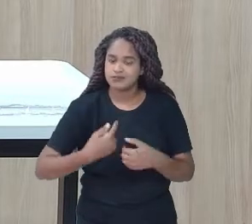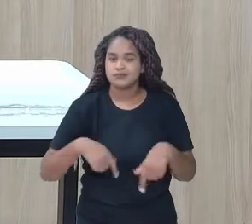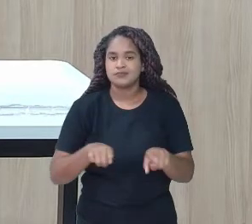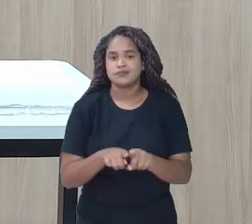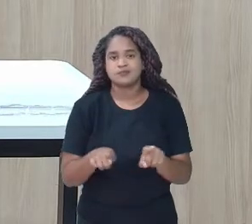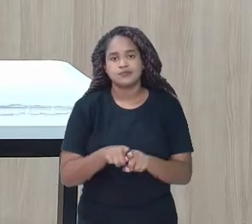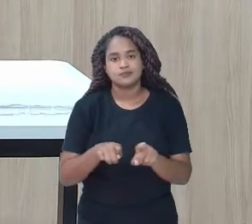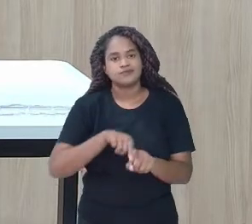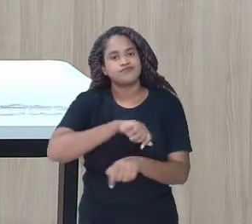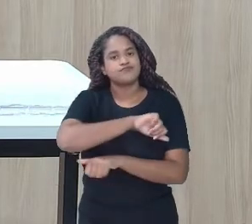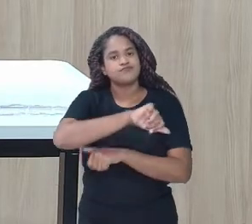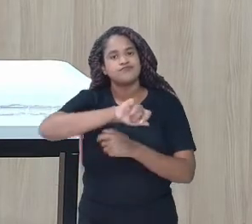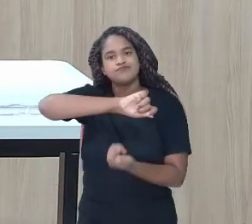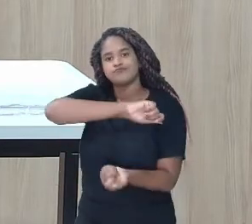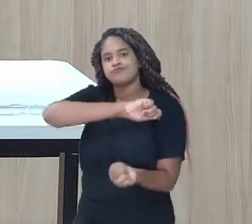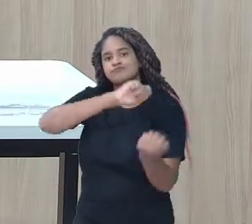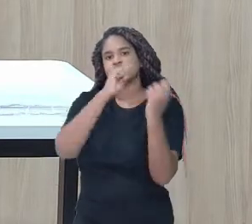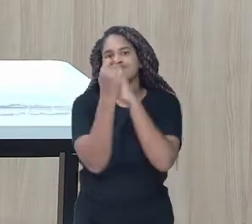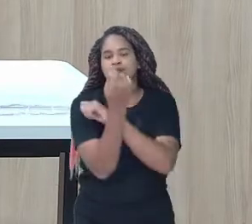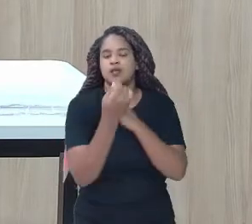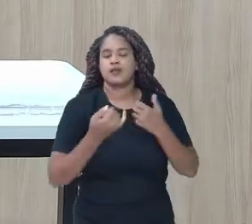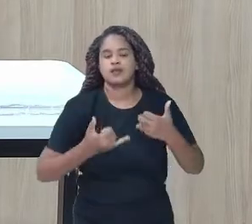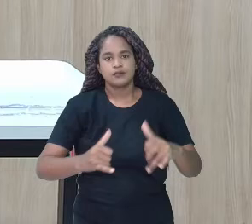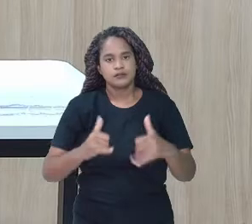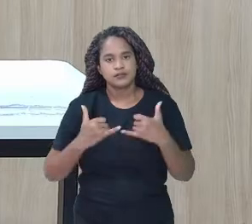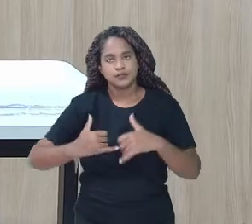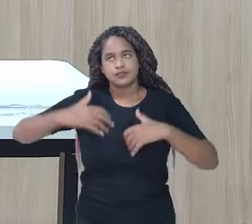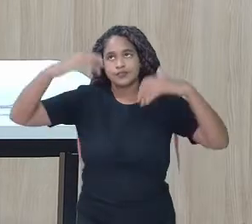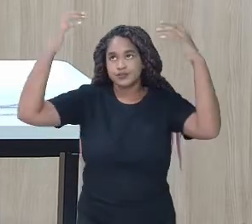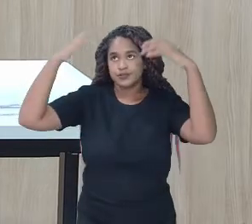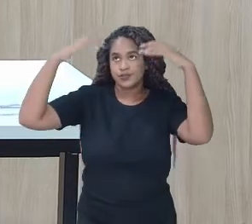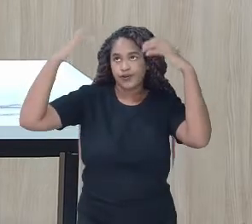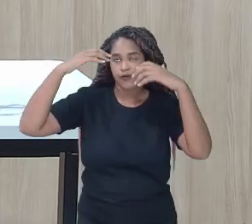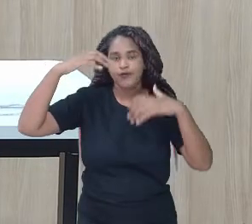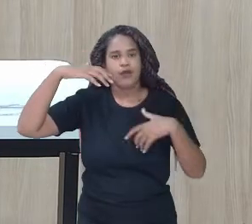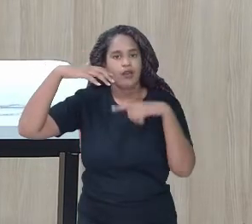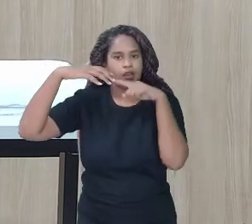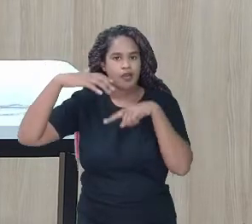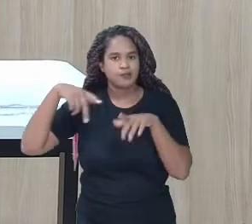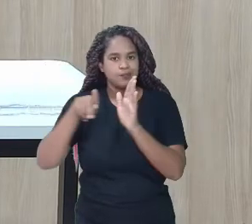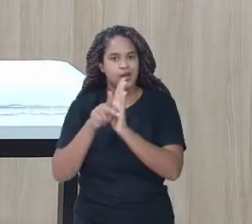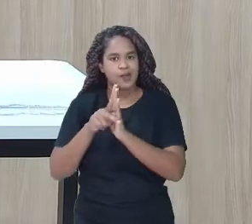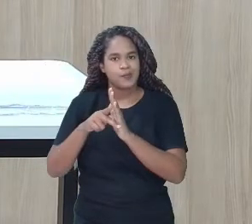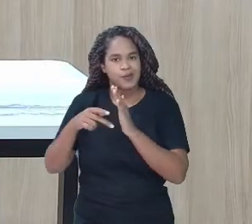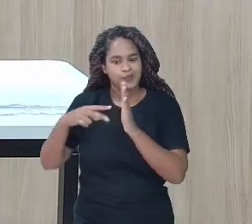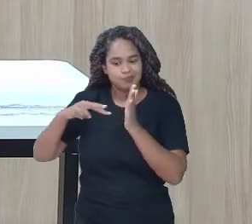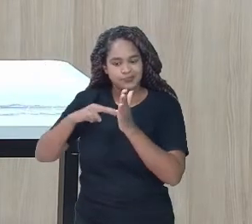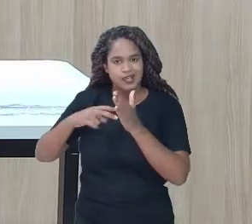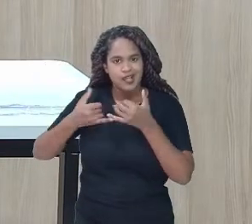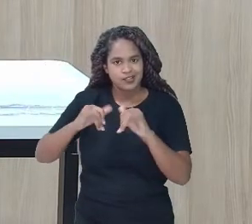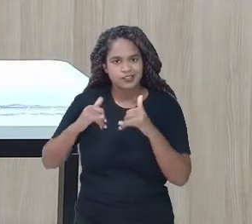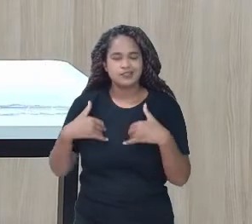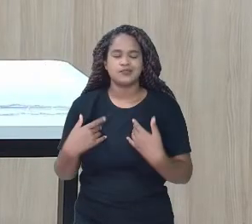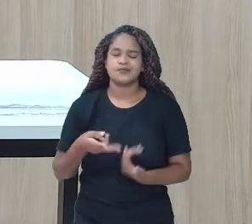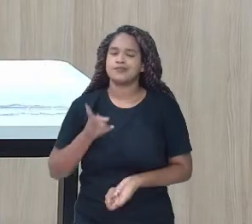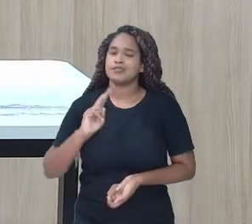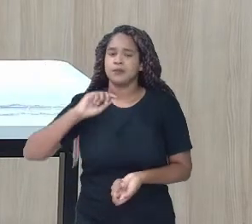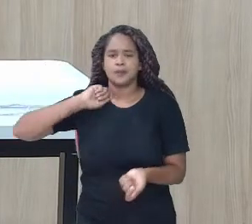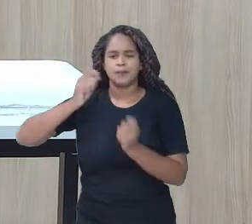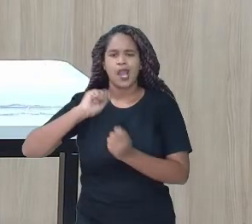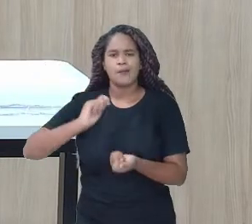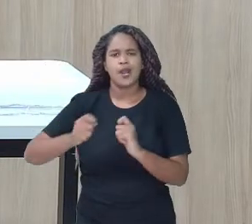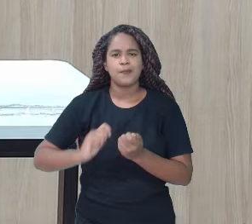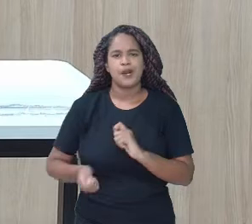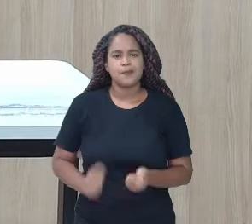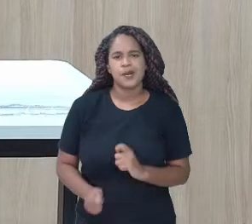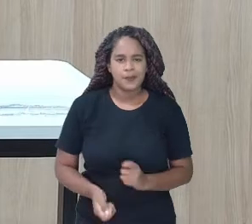transformando energia, o ferro elétrico, o chuveiro elétrico. Então, ocorre diariamente uma transformação de